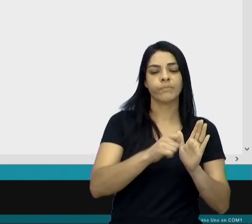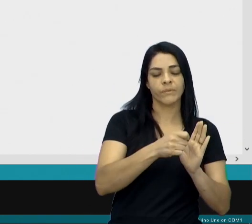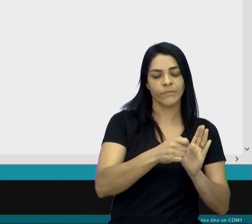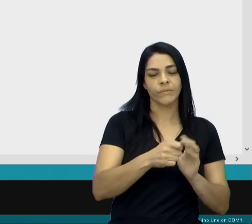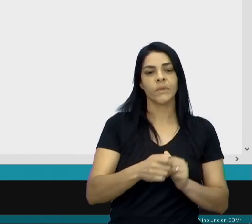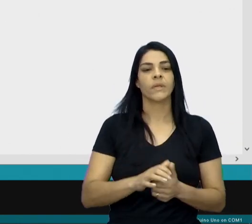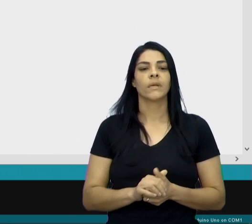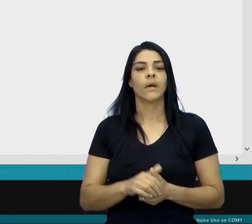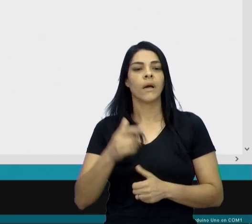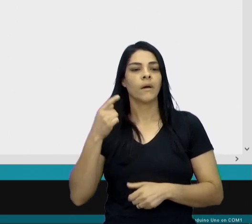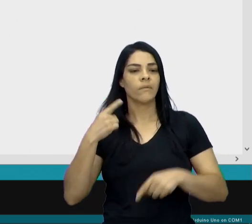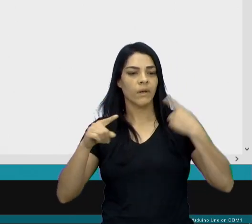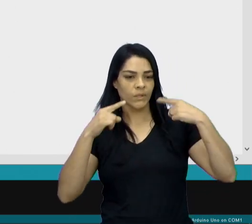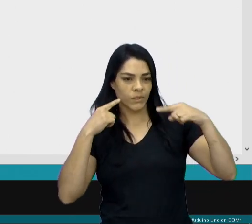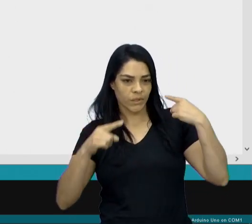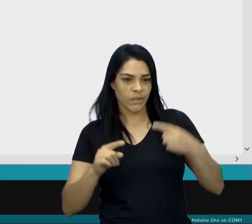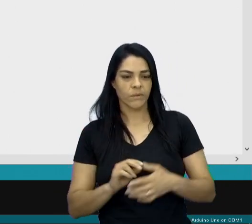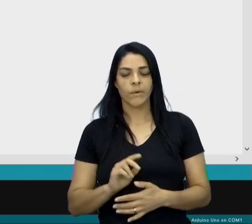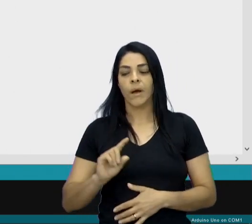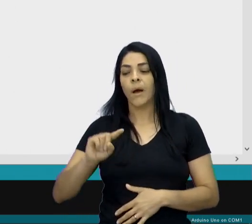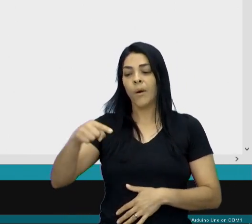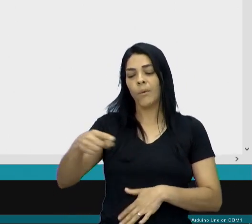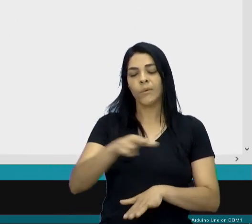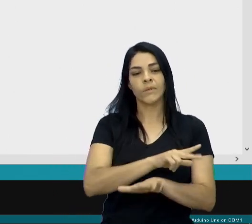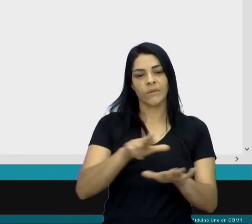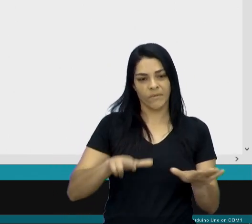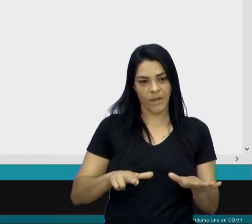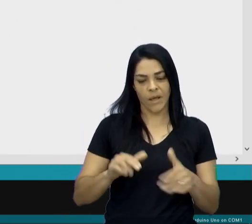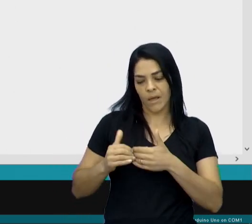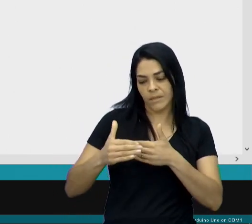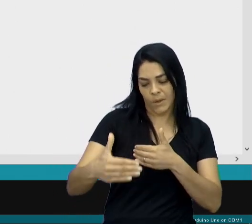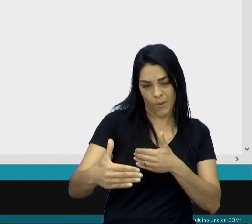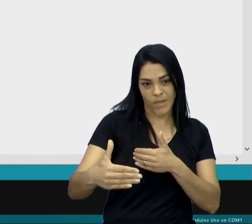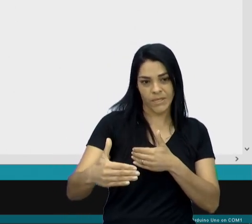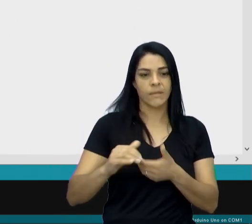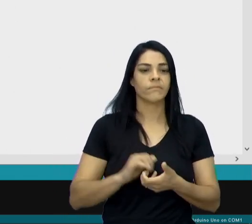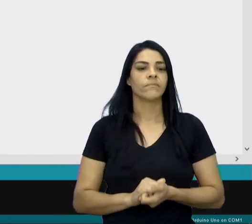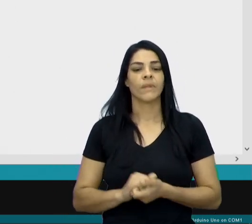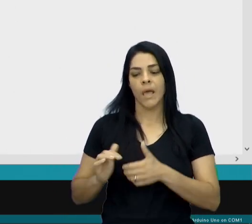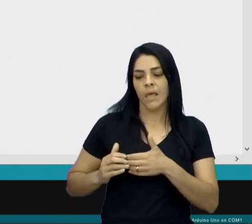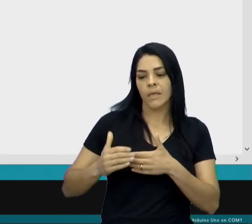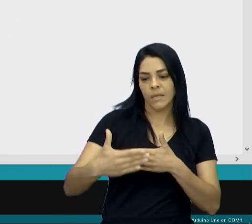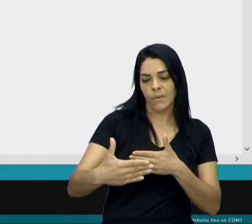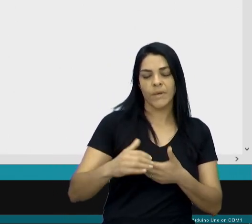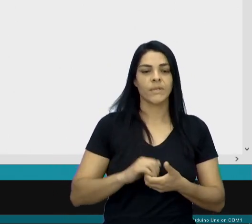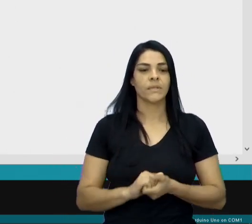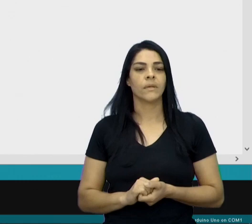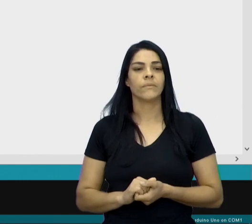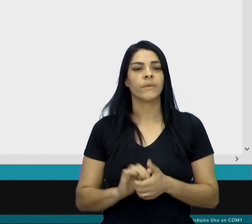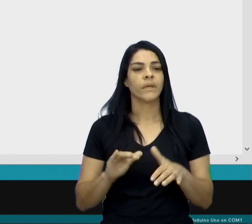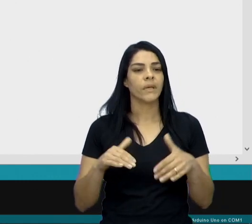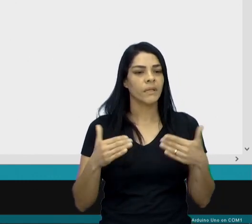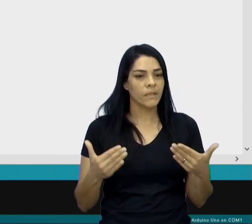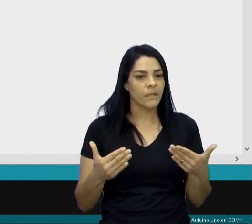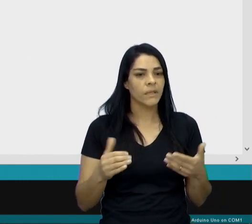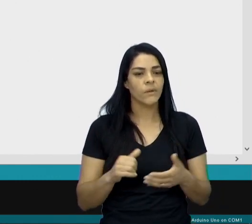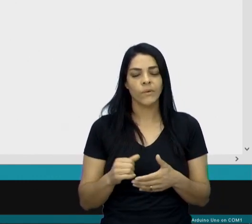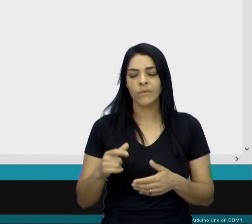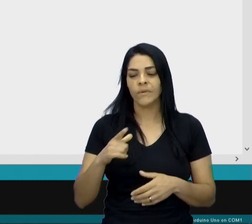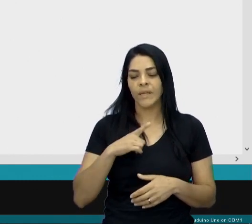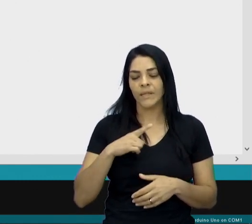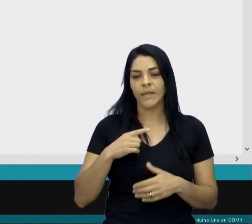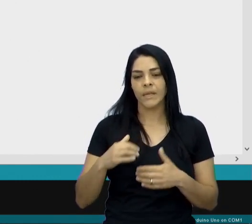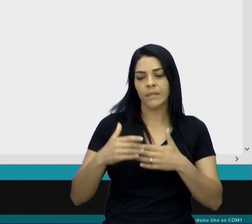outra variável que a gente vai criar é a sequência. Então, olha lá, ó, entra com sequência. Também vai ser número inteiro, porque você vai ter sequência